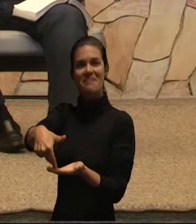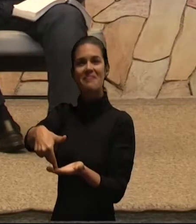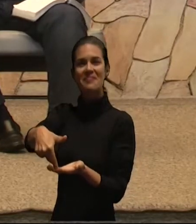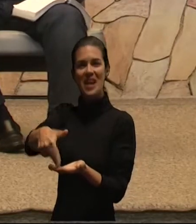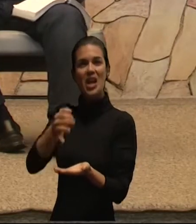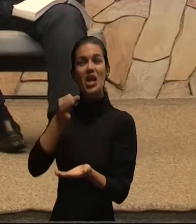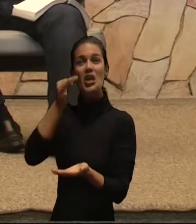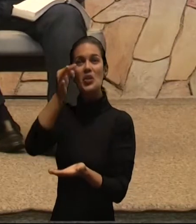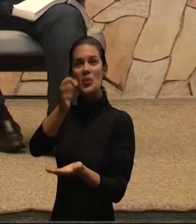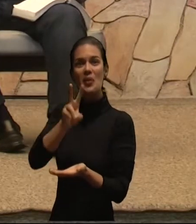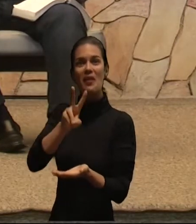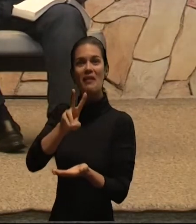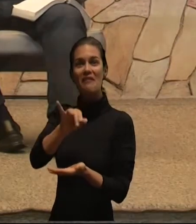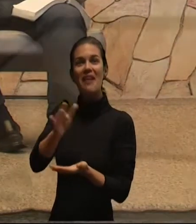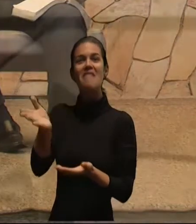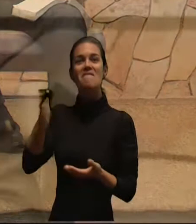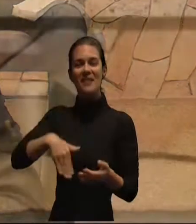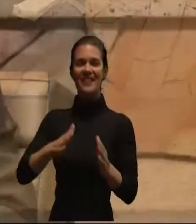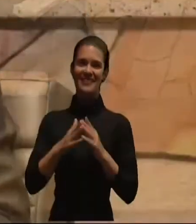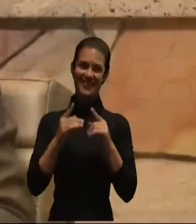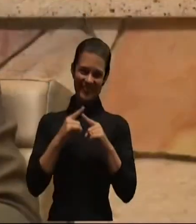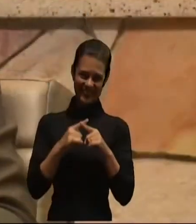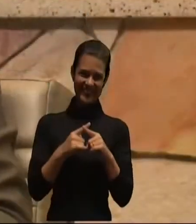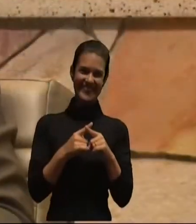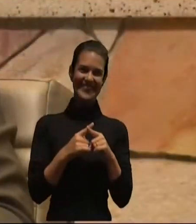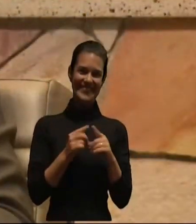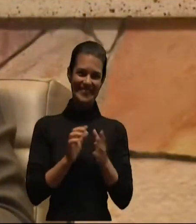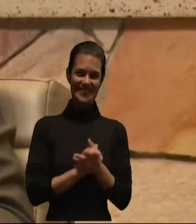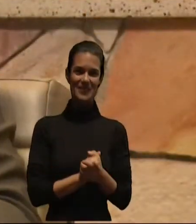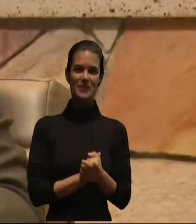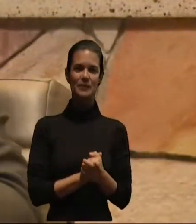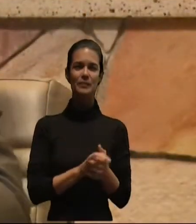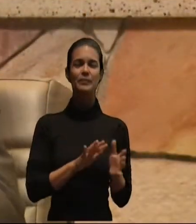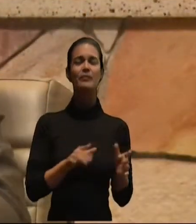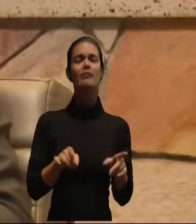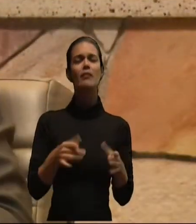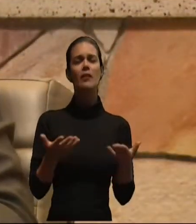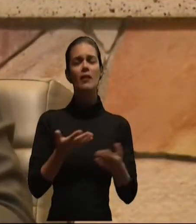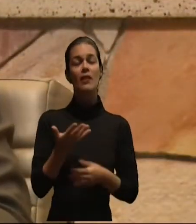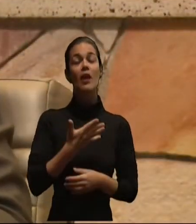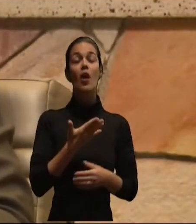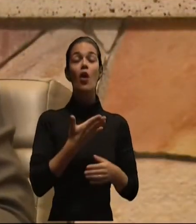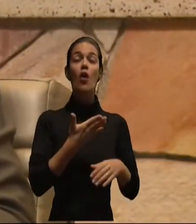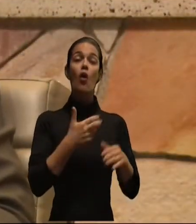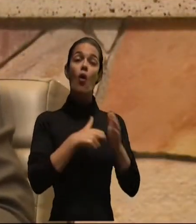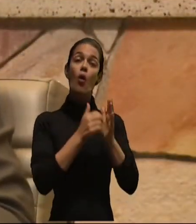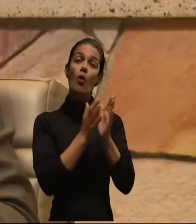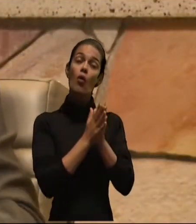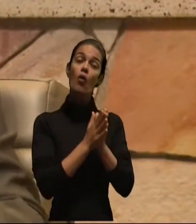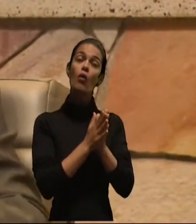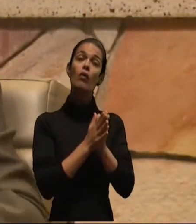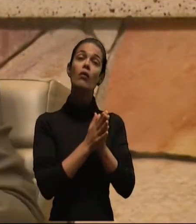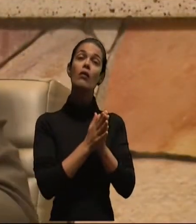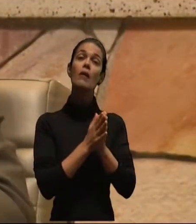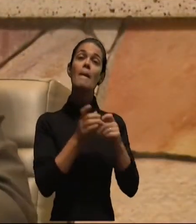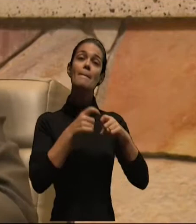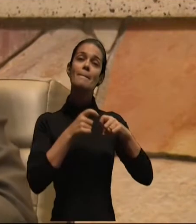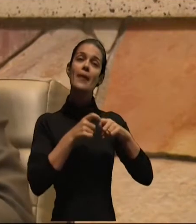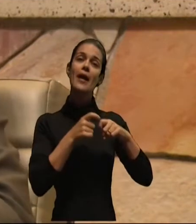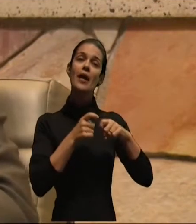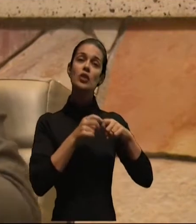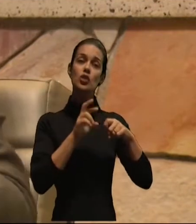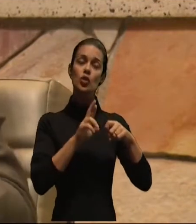igreja quando tudo estiver normal. Queremos orar também, irmãos, pelo Dr. Regis, que está internado, está na UTI, com problema, parece,